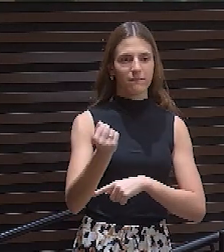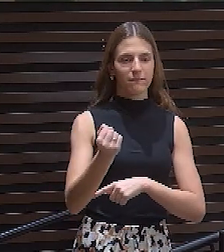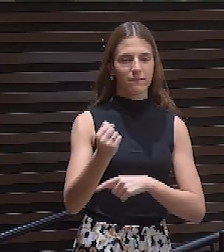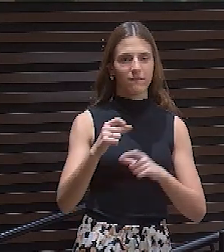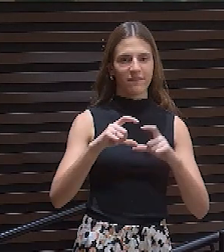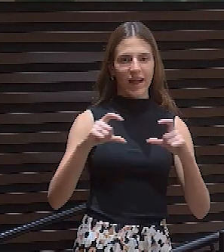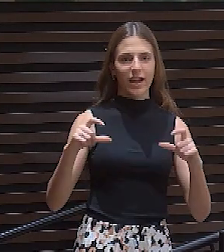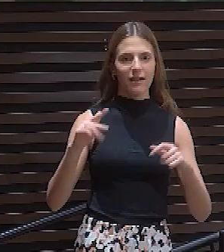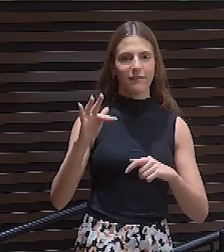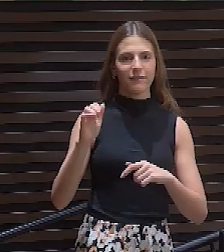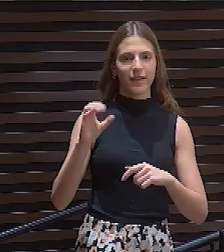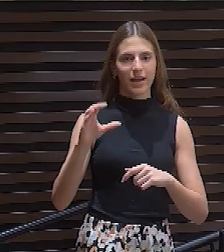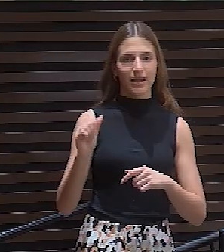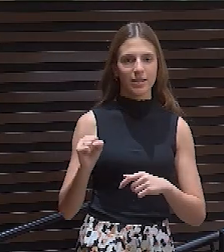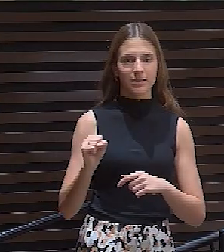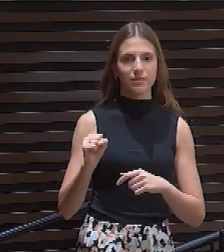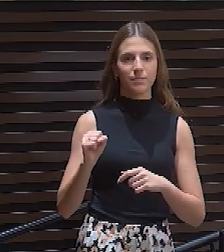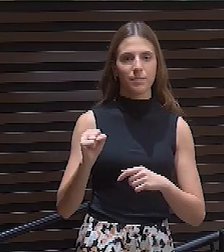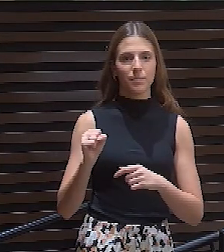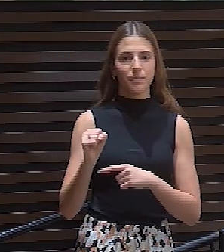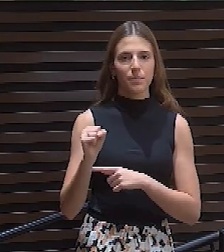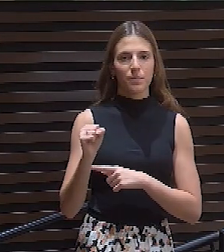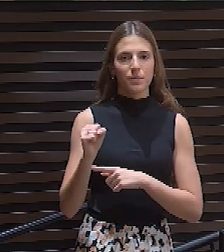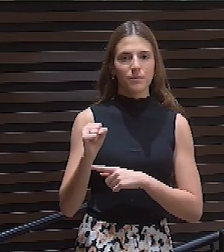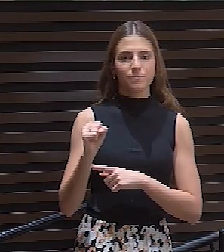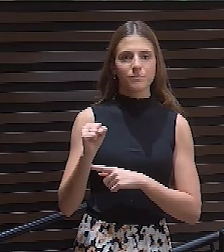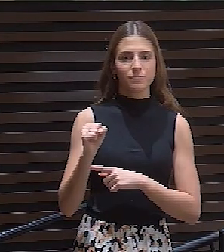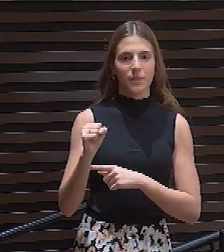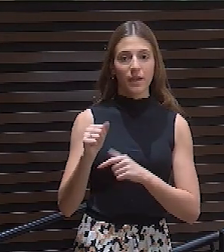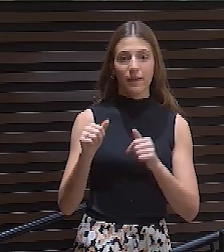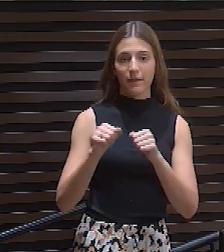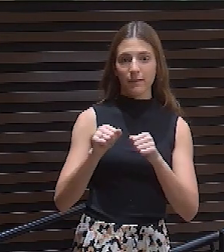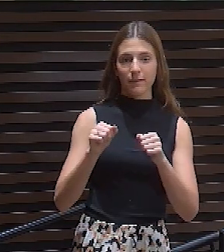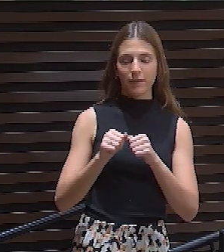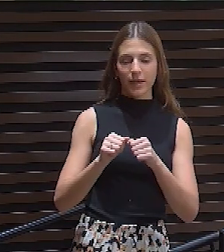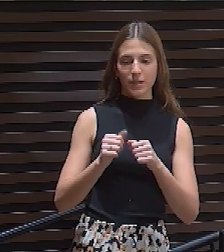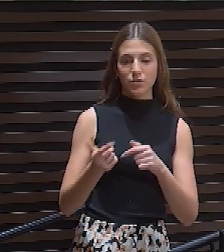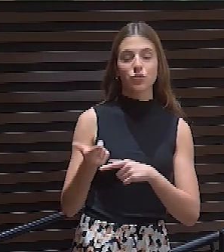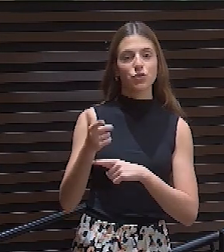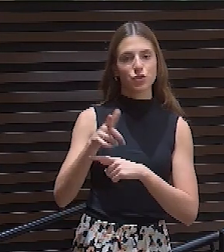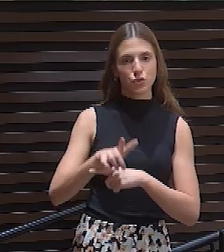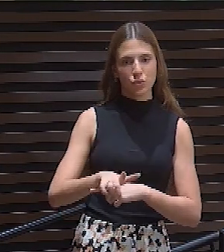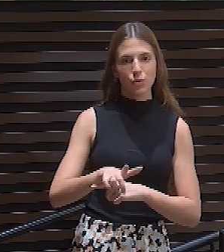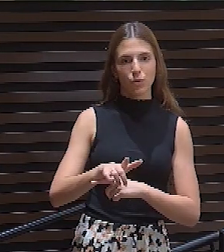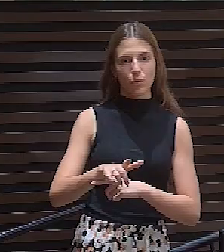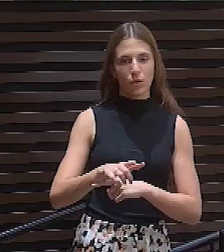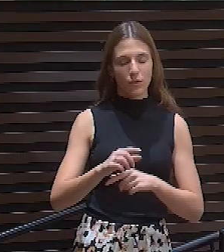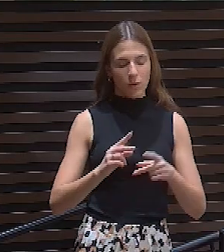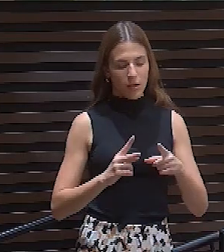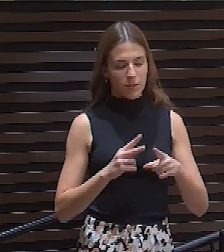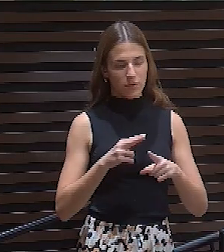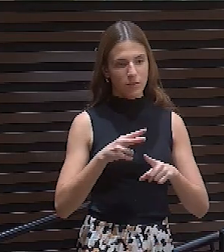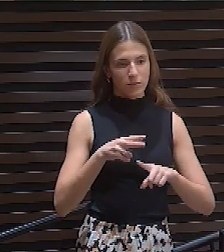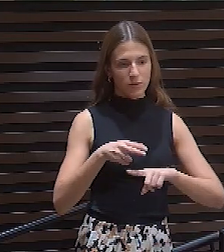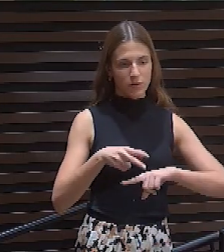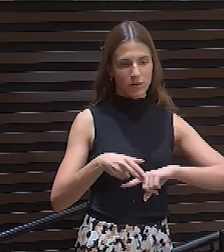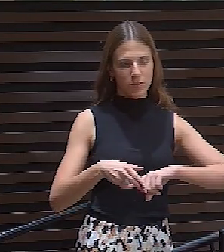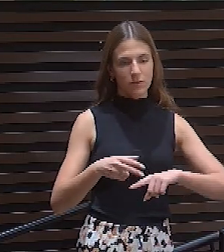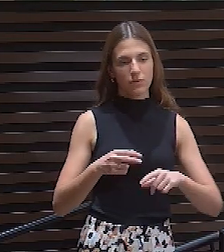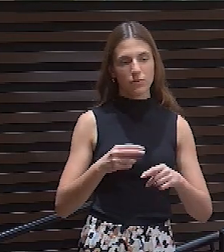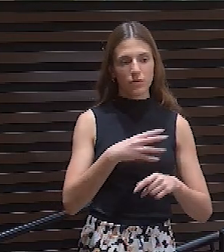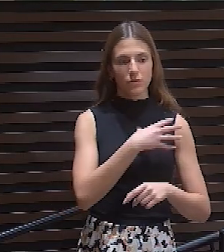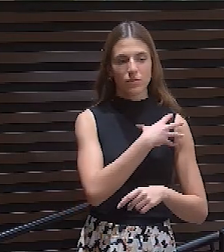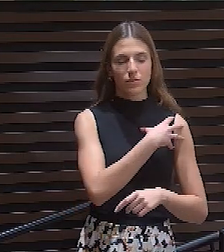pederneiras e passa de novo a circuncidar os filhos de Israel. Então